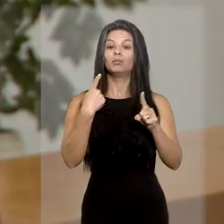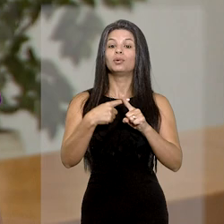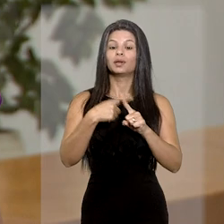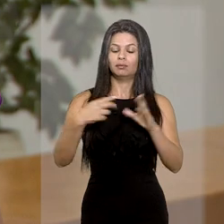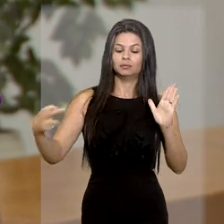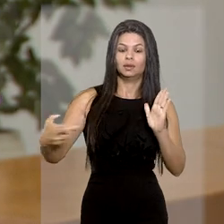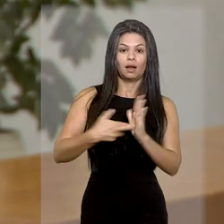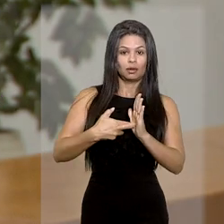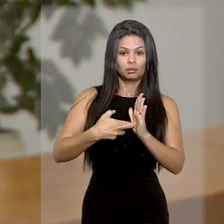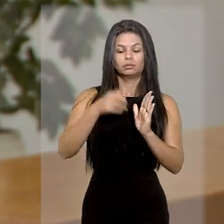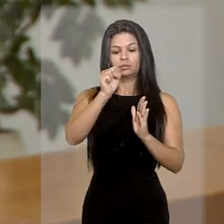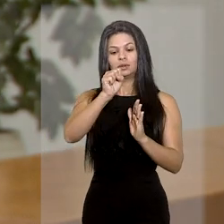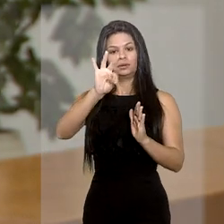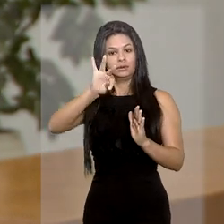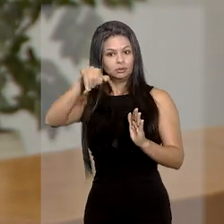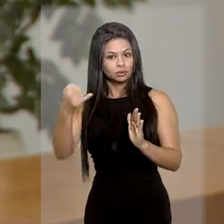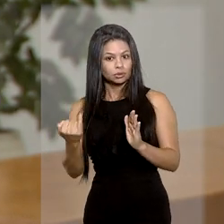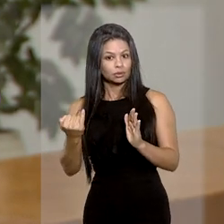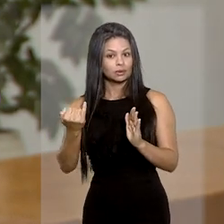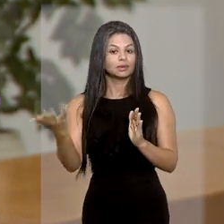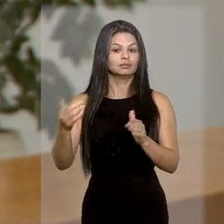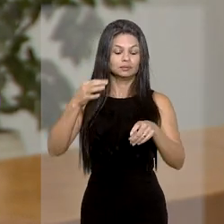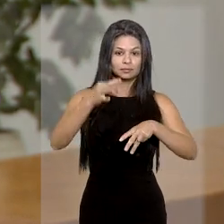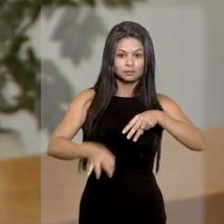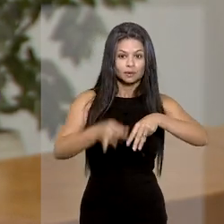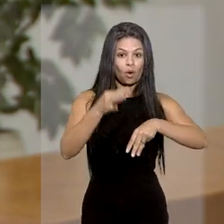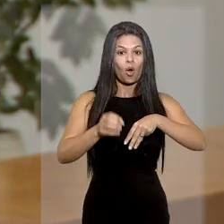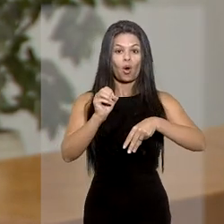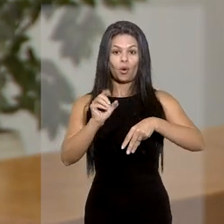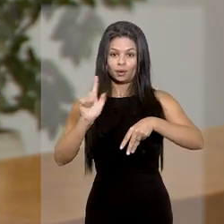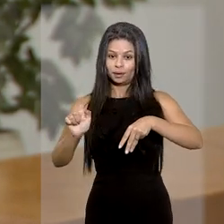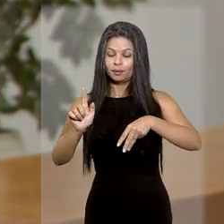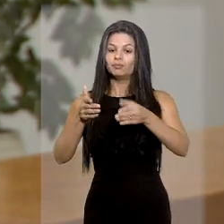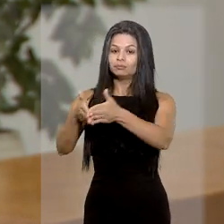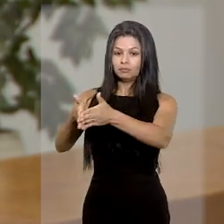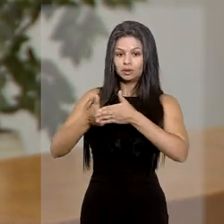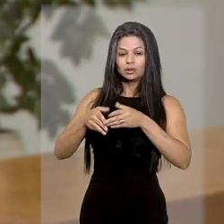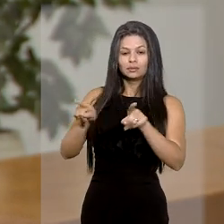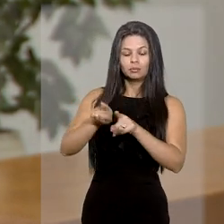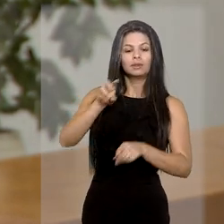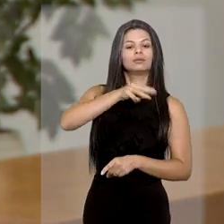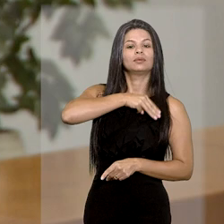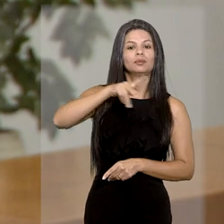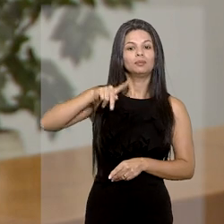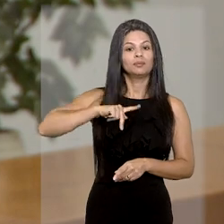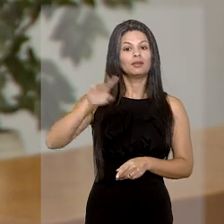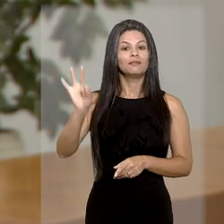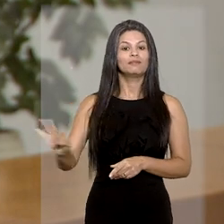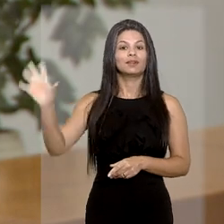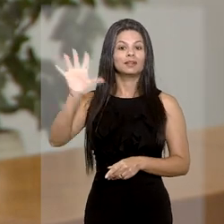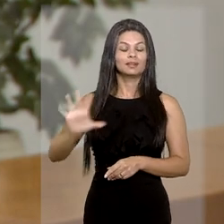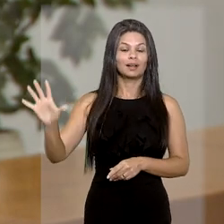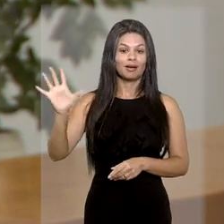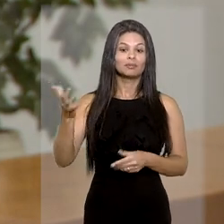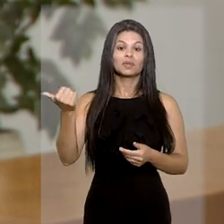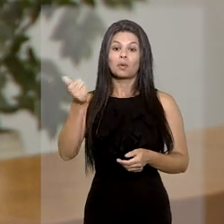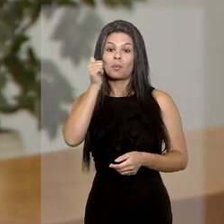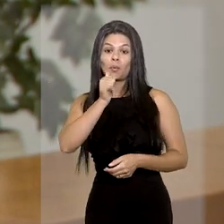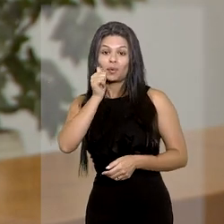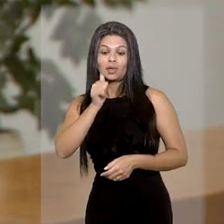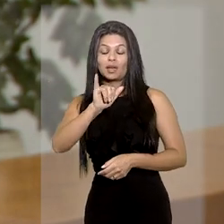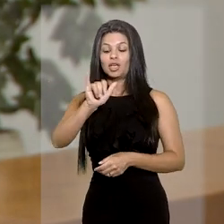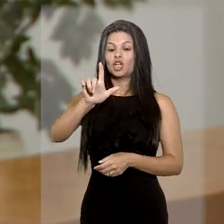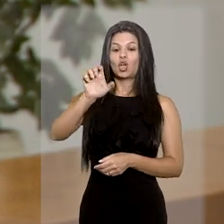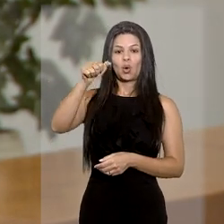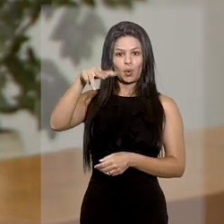relator do caso no Superior Tribunal de Justiça o ministro og Fernandes a pedido do Ministério Público Federal e por isso e